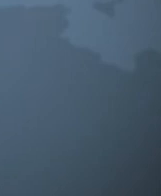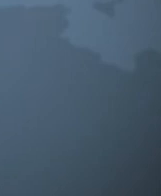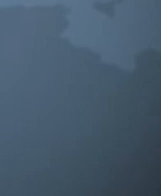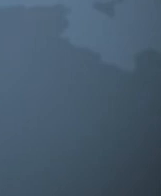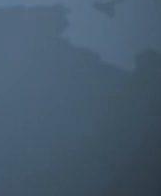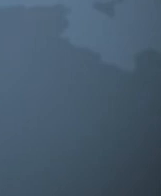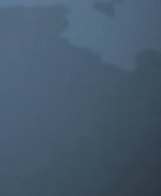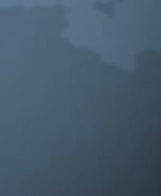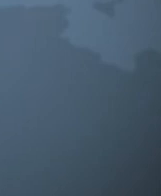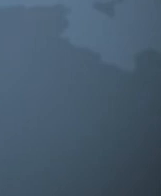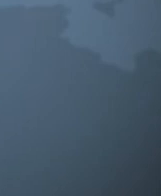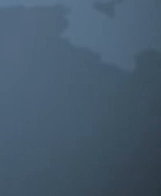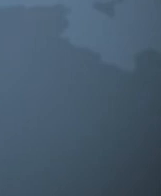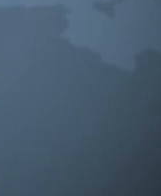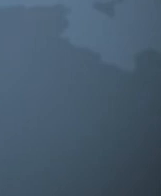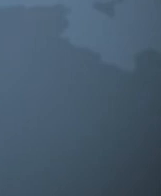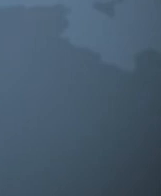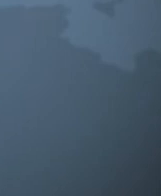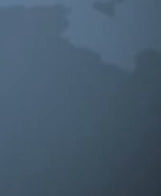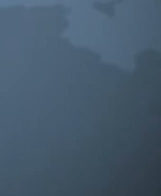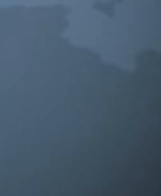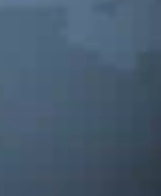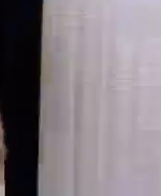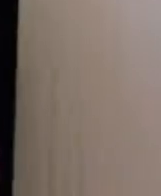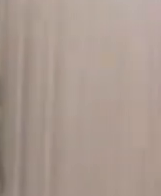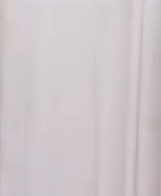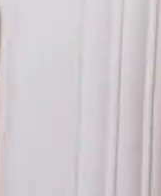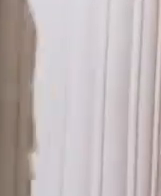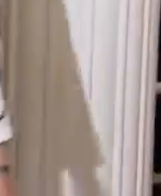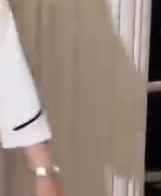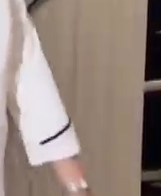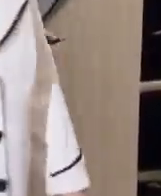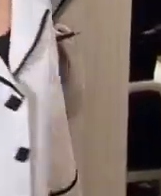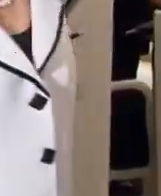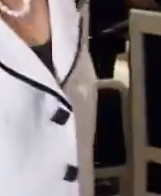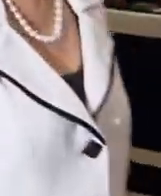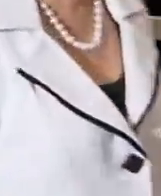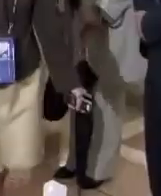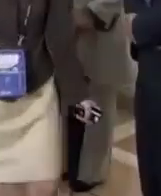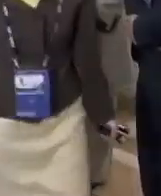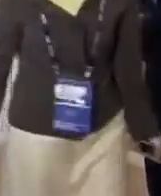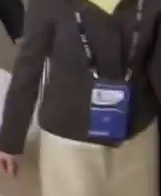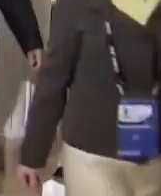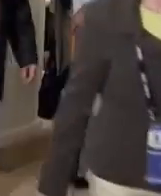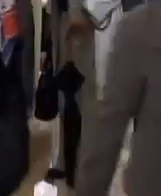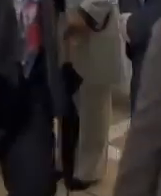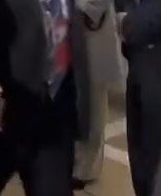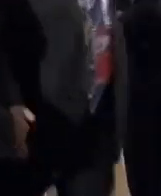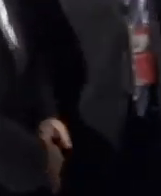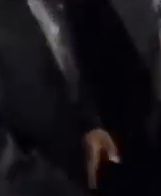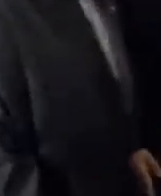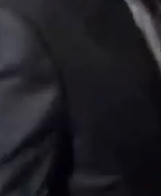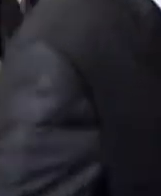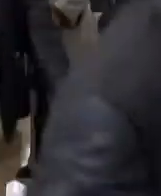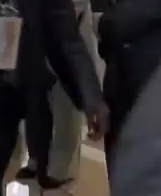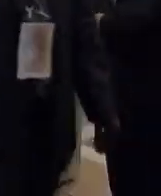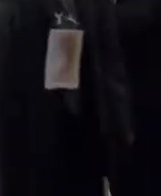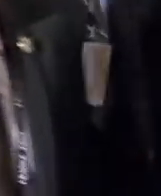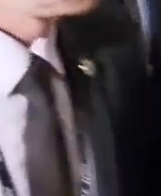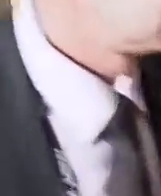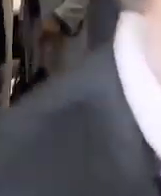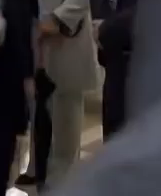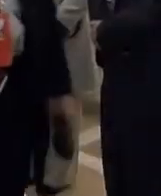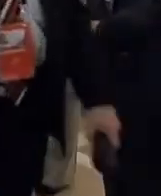pelos países membros em relação à crise no euro. Na reunião com os líderes do BRICS, bloco formado por Brasil,